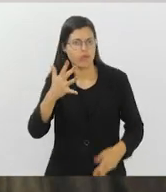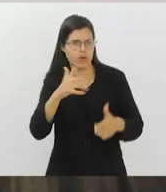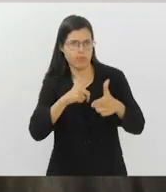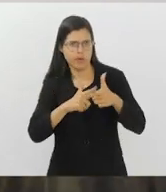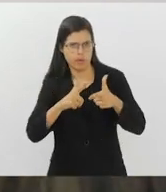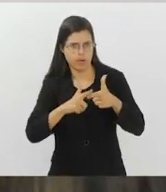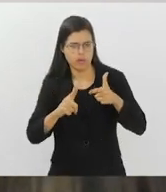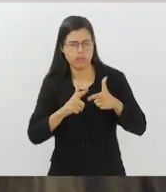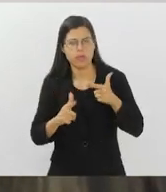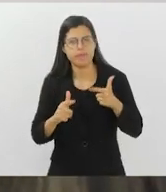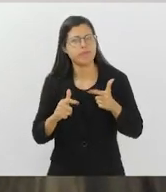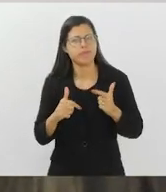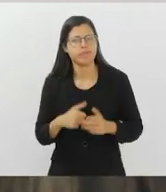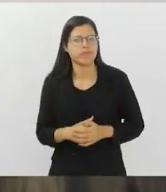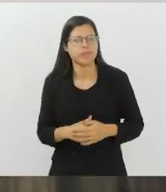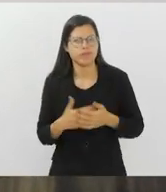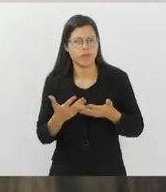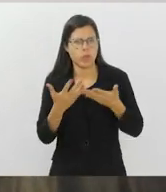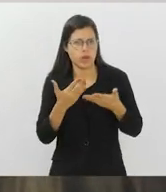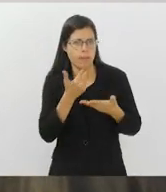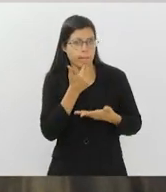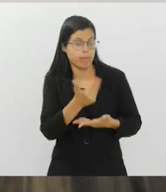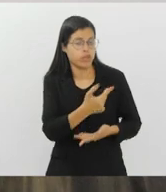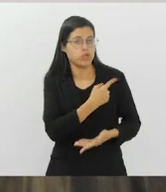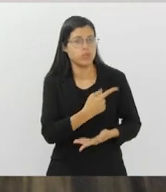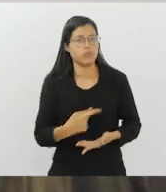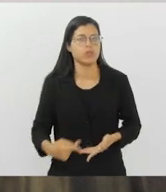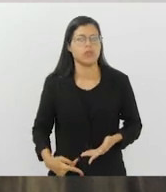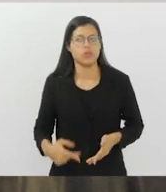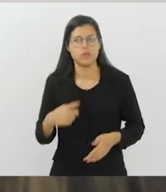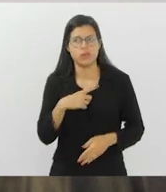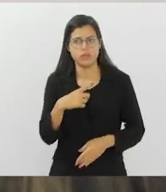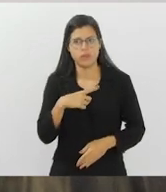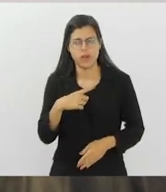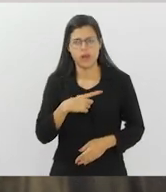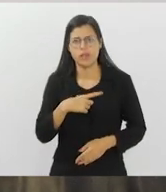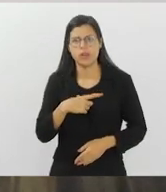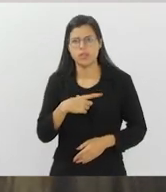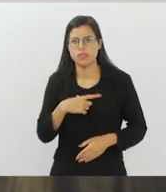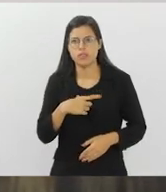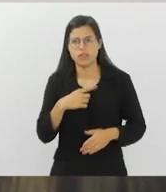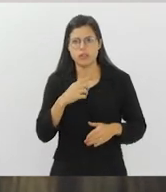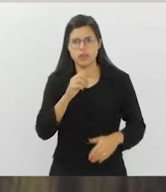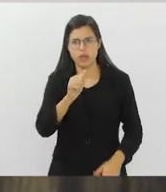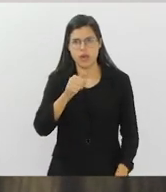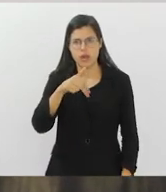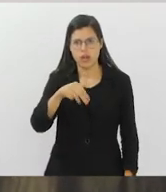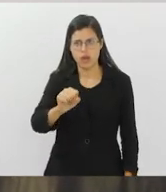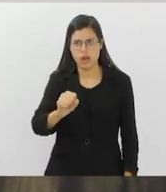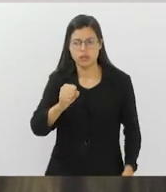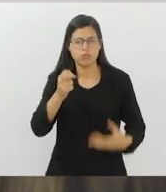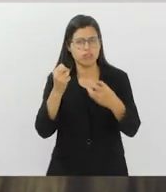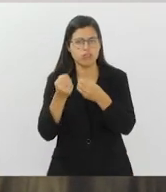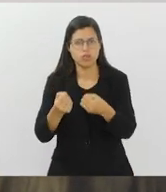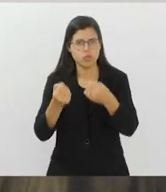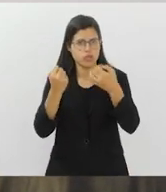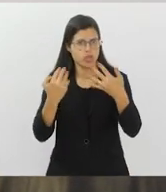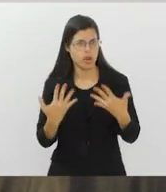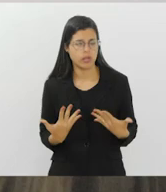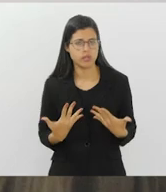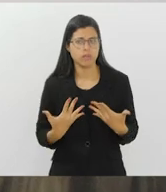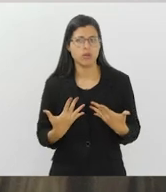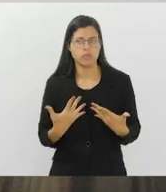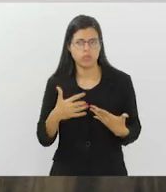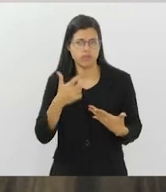E eu gostaria de pedir, presidente, que a gente tivesse, por parte da ANS, um esclarecimento. Eu venho da Polícia Civil,